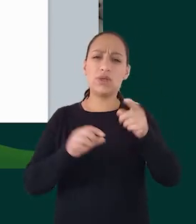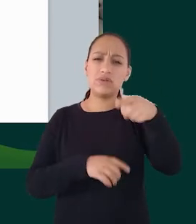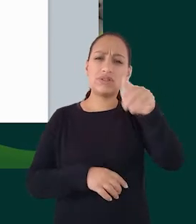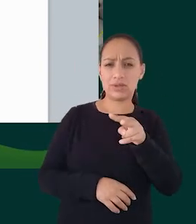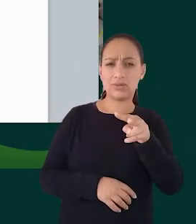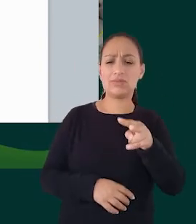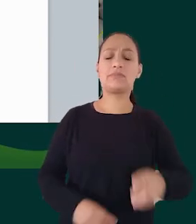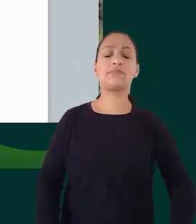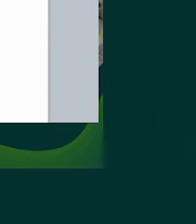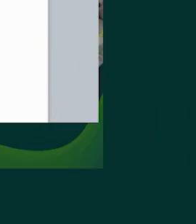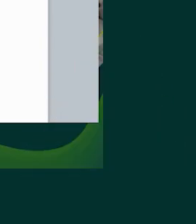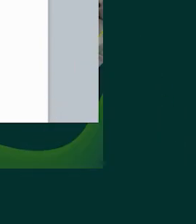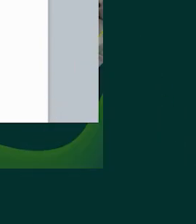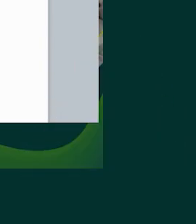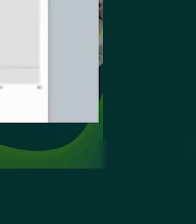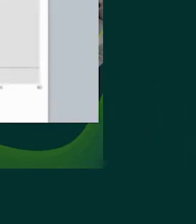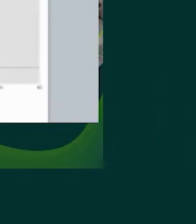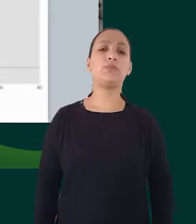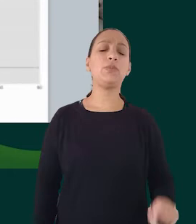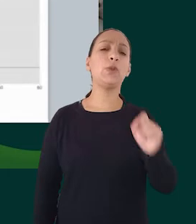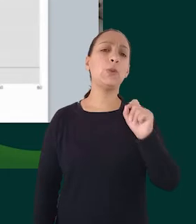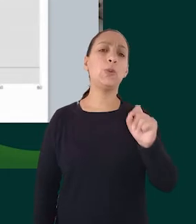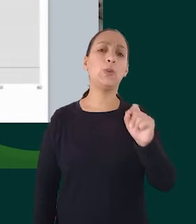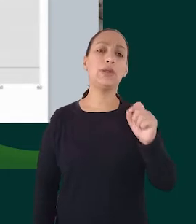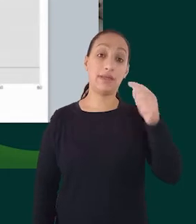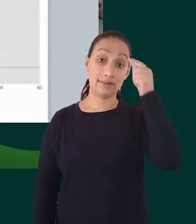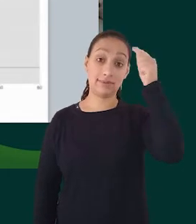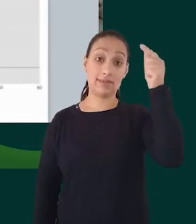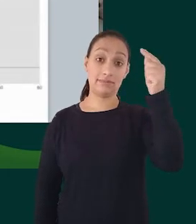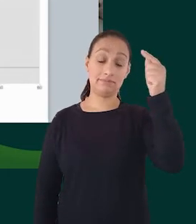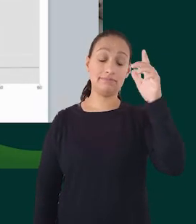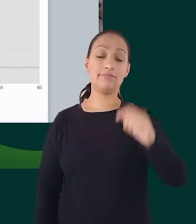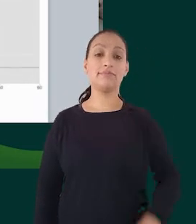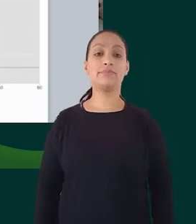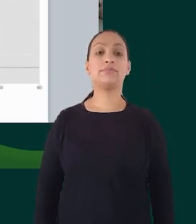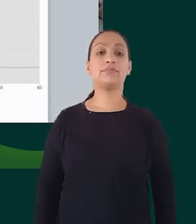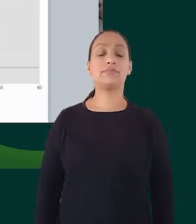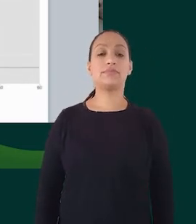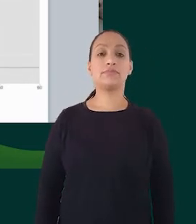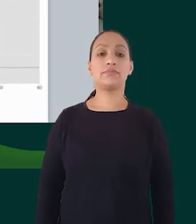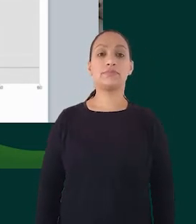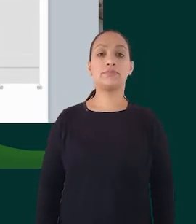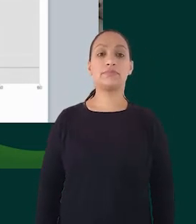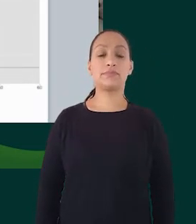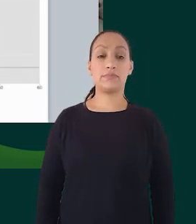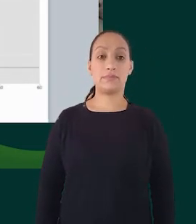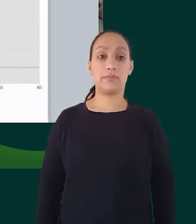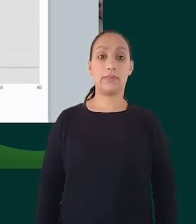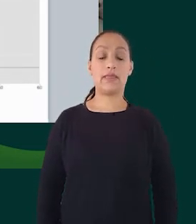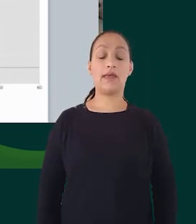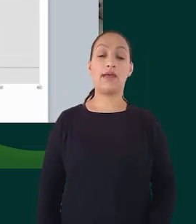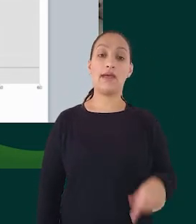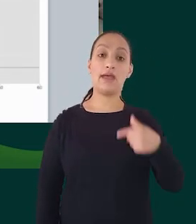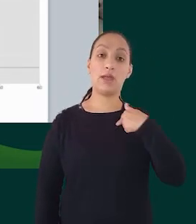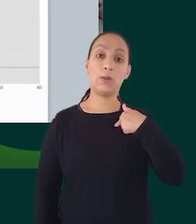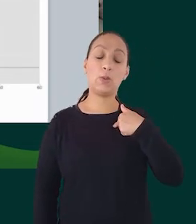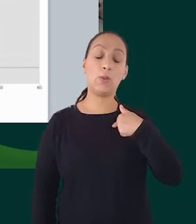viram. Qual é a ideia, basicamente? Né? É eu pegar uma variável